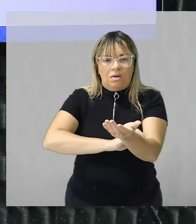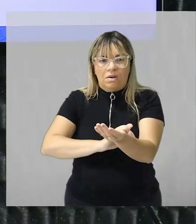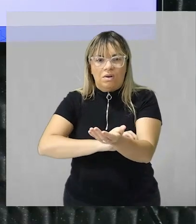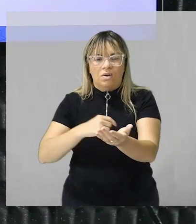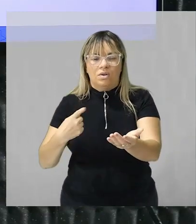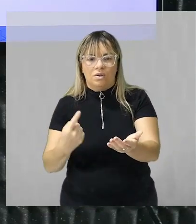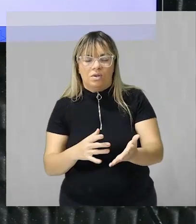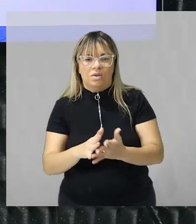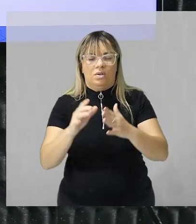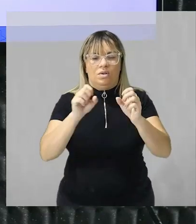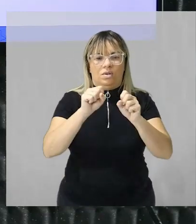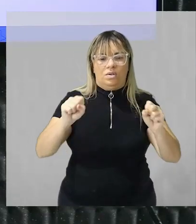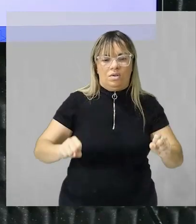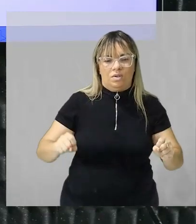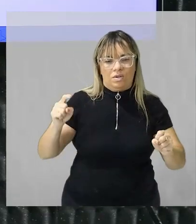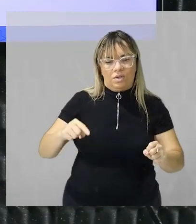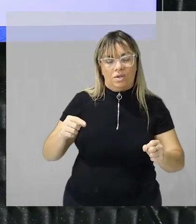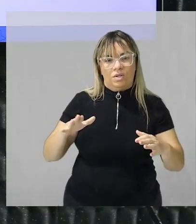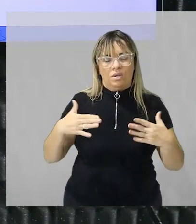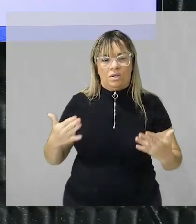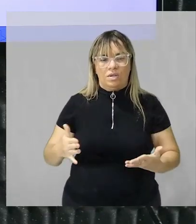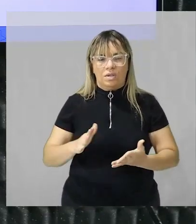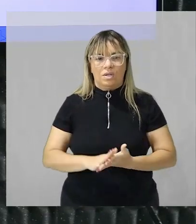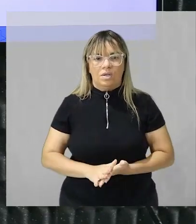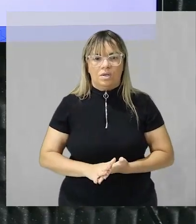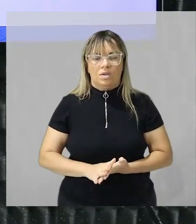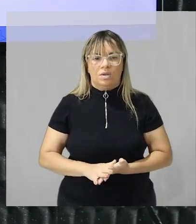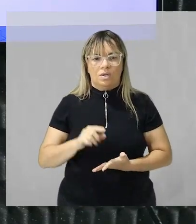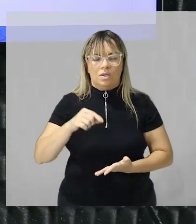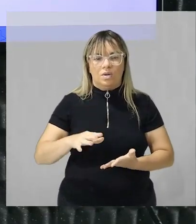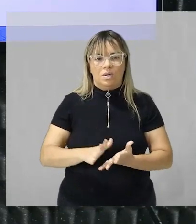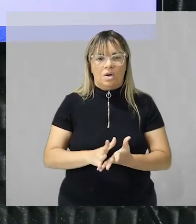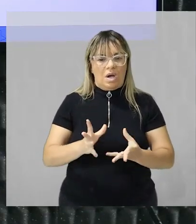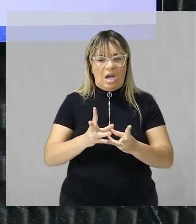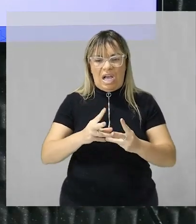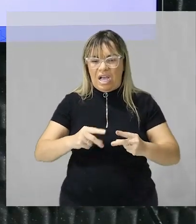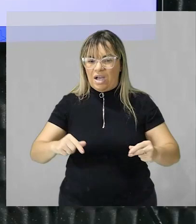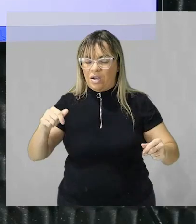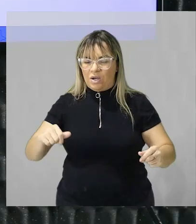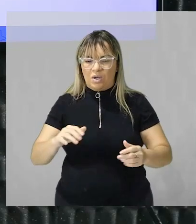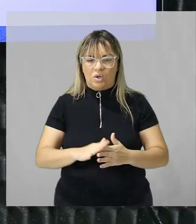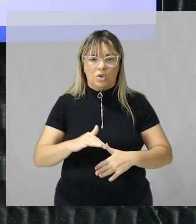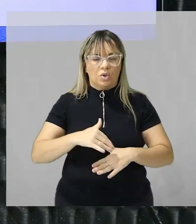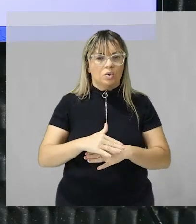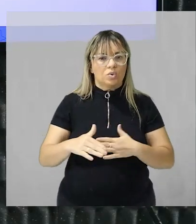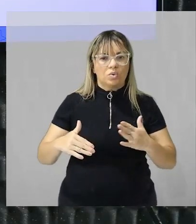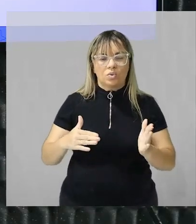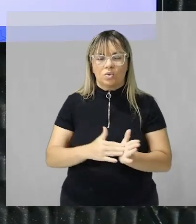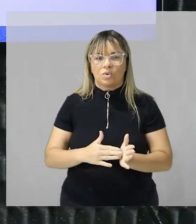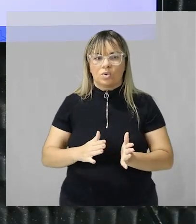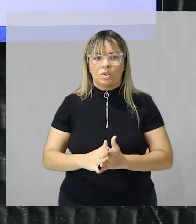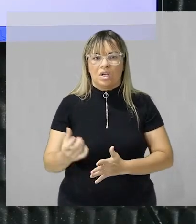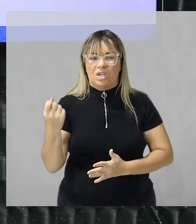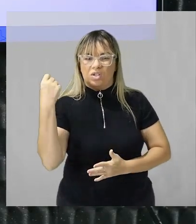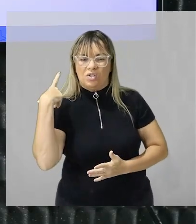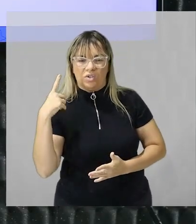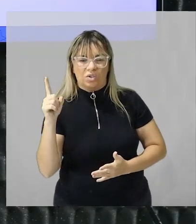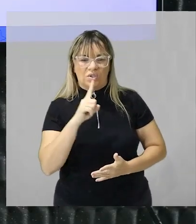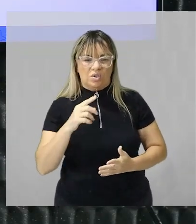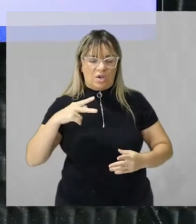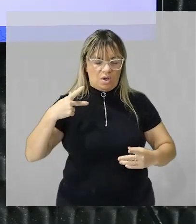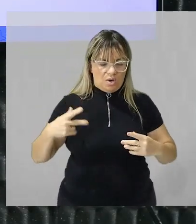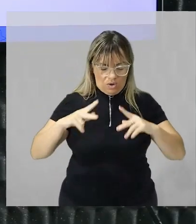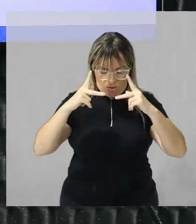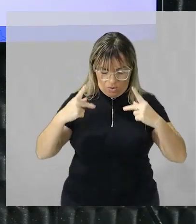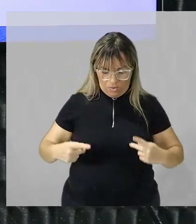sistema imunológico ele é preparado, por exemplo, para eliminar toda e qualquer substância estranha que não é produzida pelo organismo. Então, quando